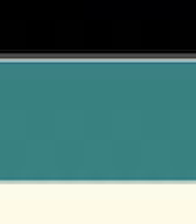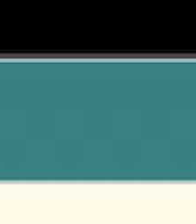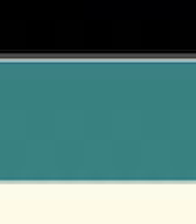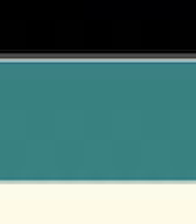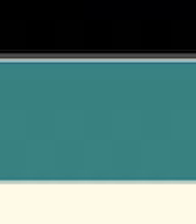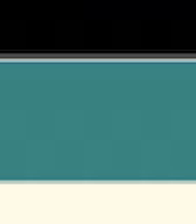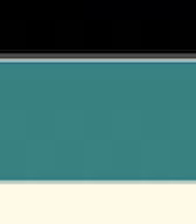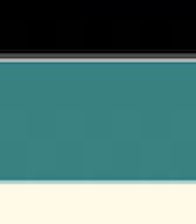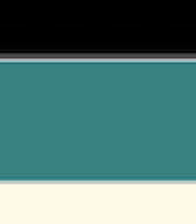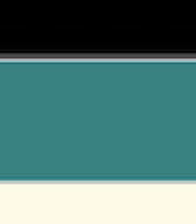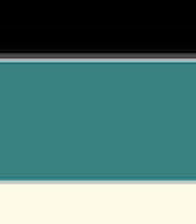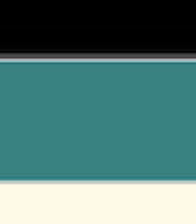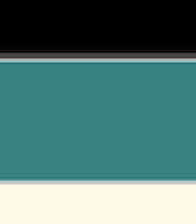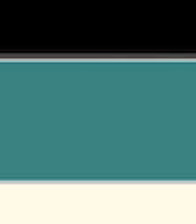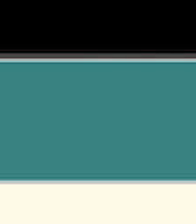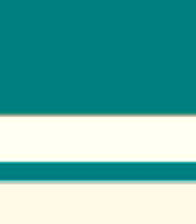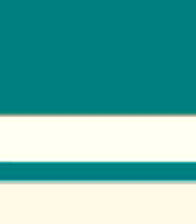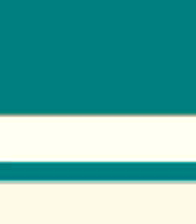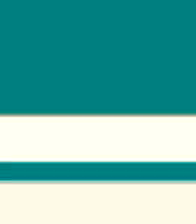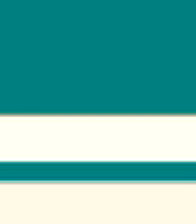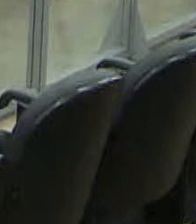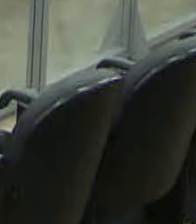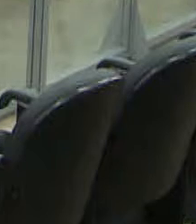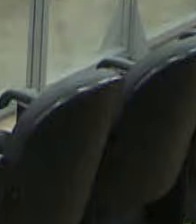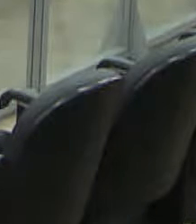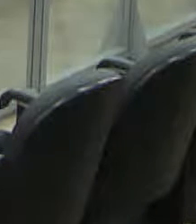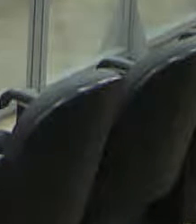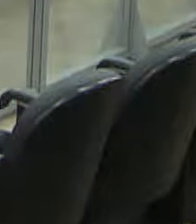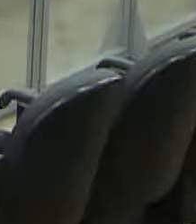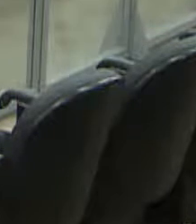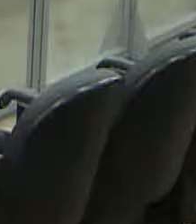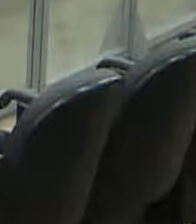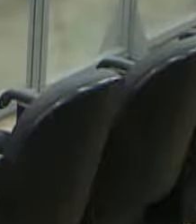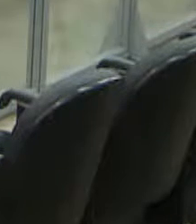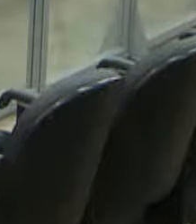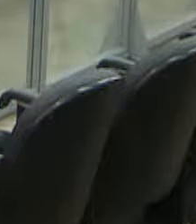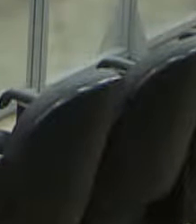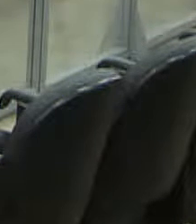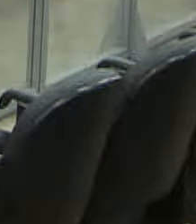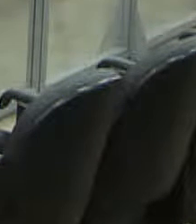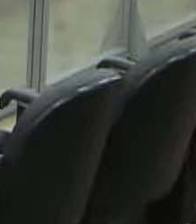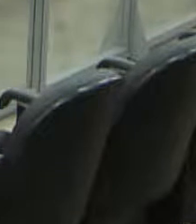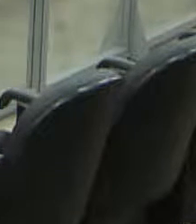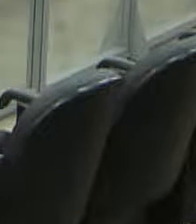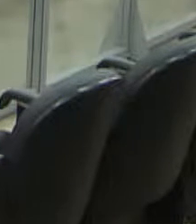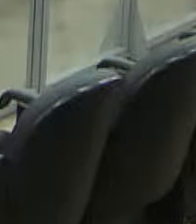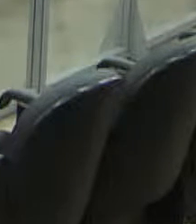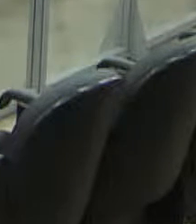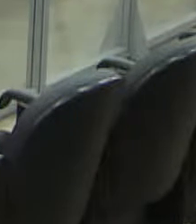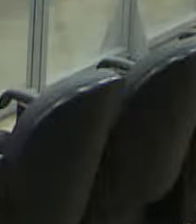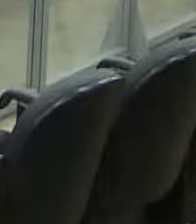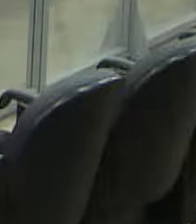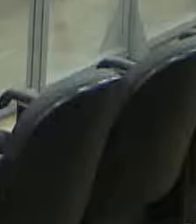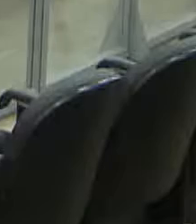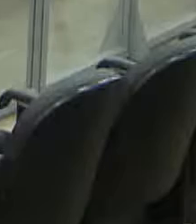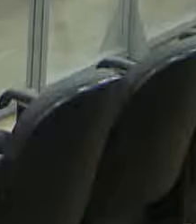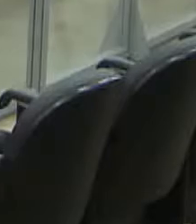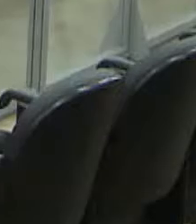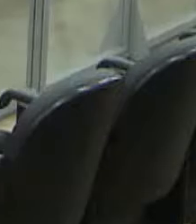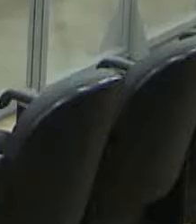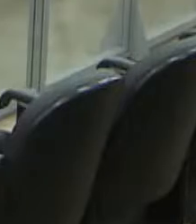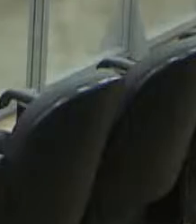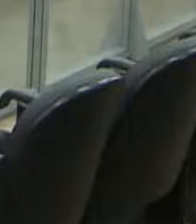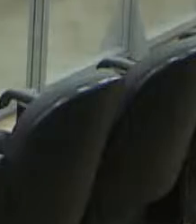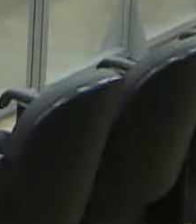Votação encerrada. Aprovada e a ordem do dia da nossa sessão ainda no dia de hoje. Obrigado, senhores vereadores.